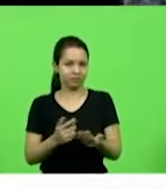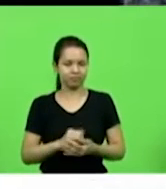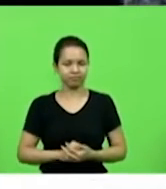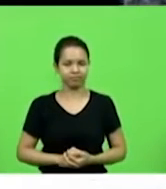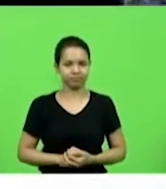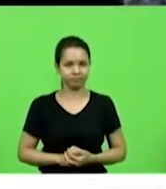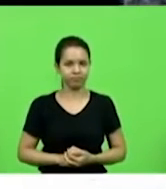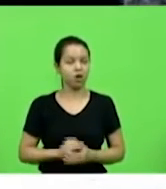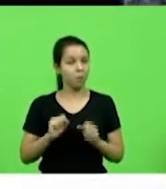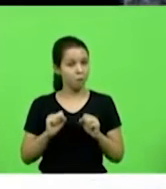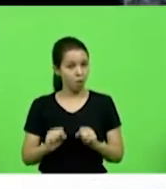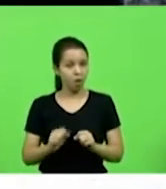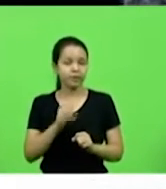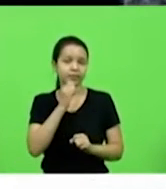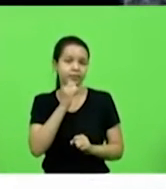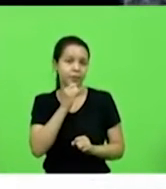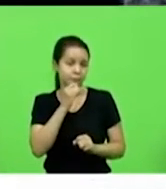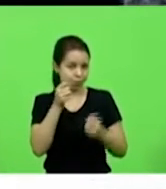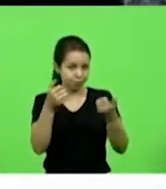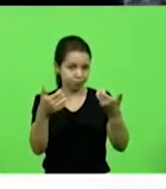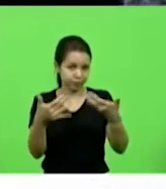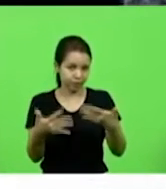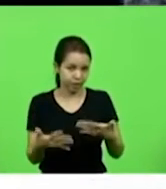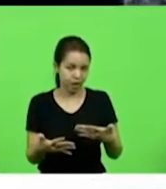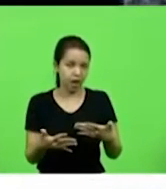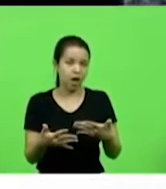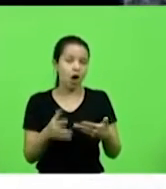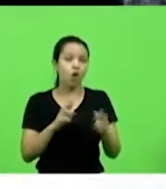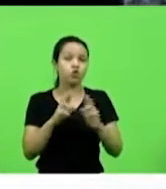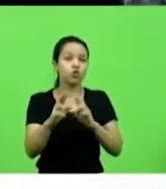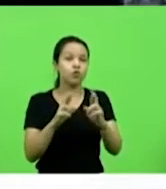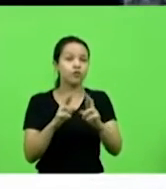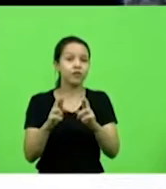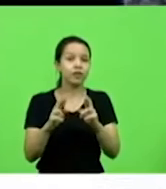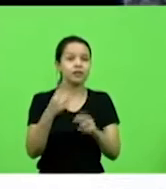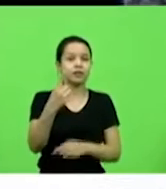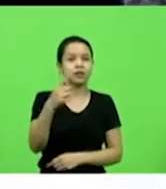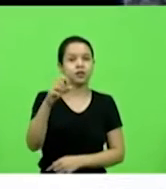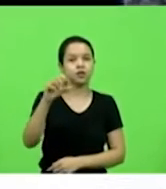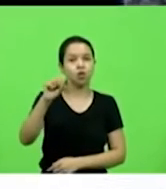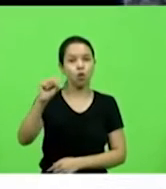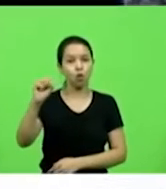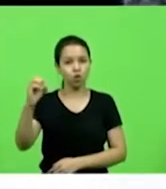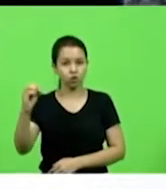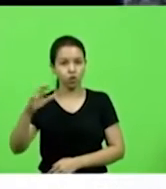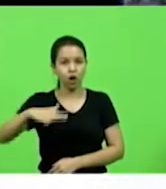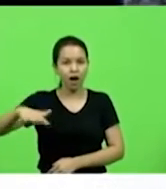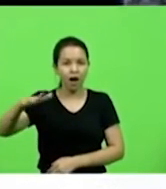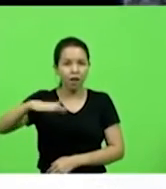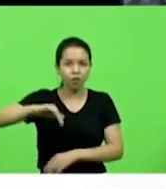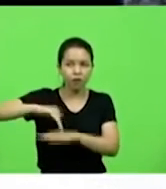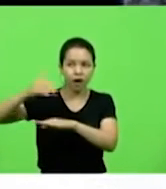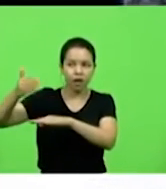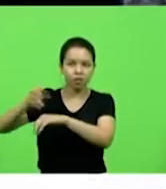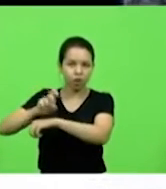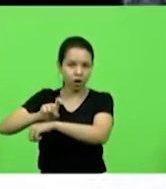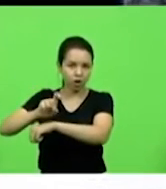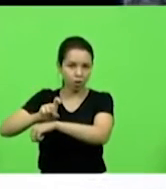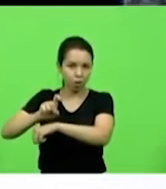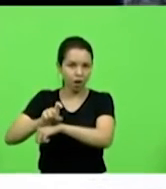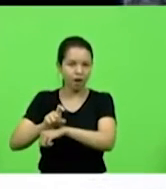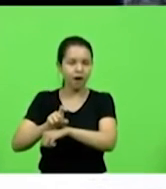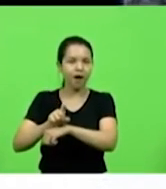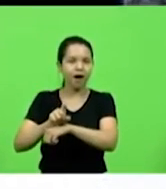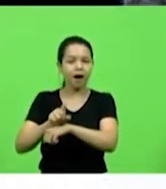citar alguns exemplos. A rodovia 108, no Vale do Araranguá, a rodovia que